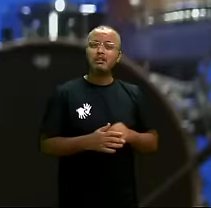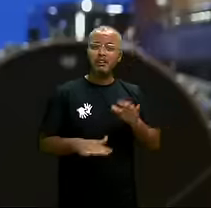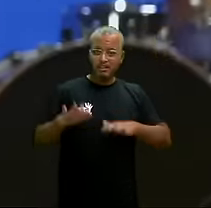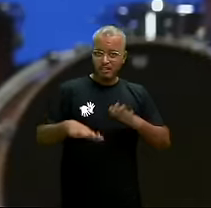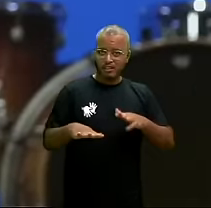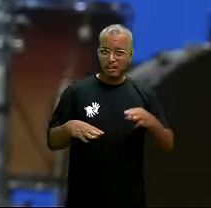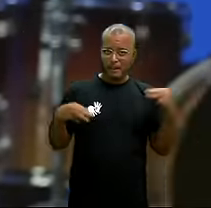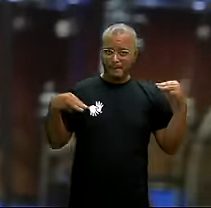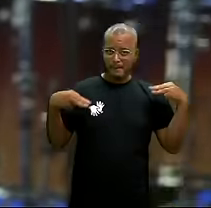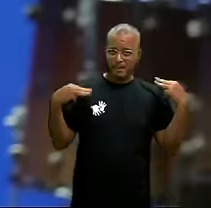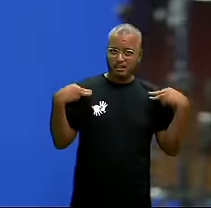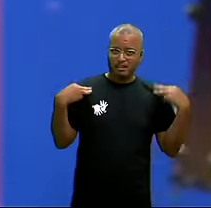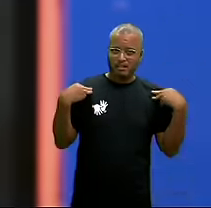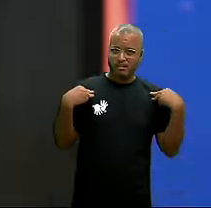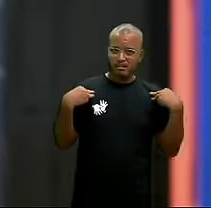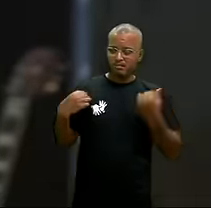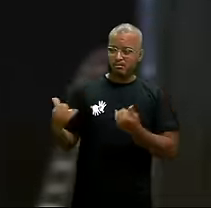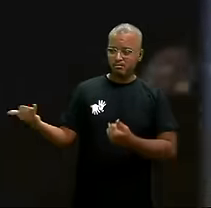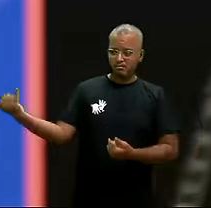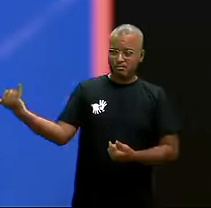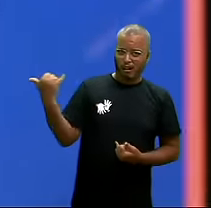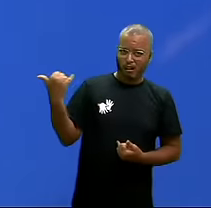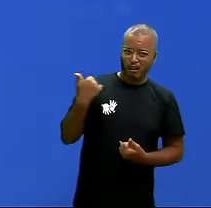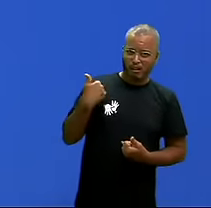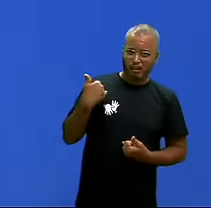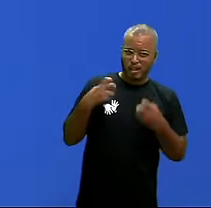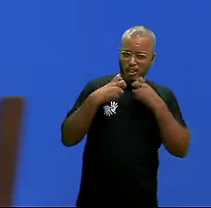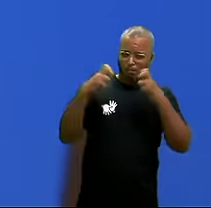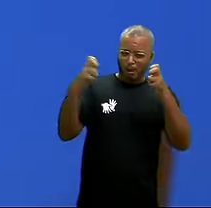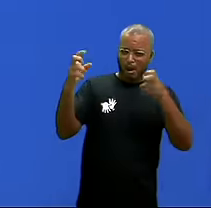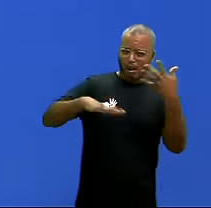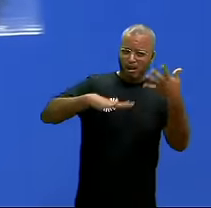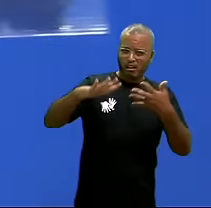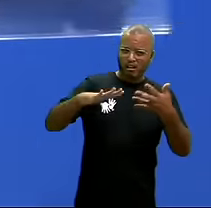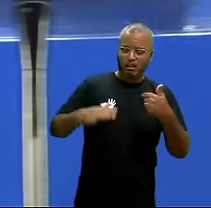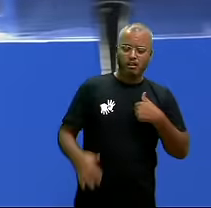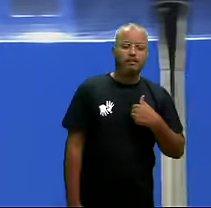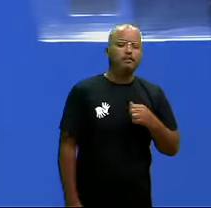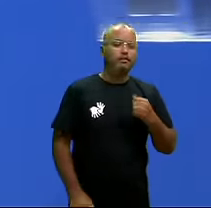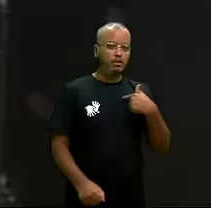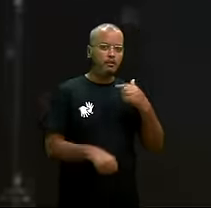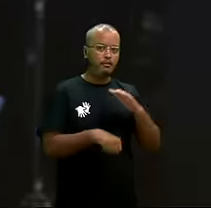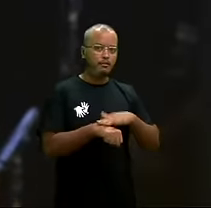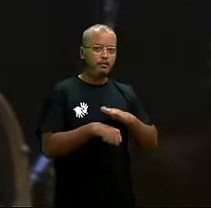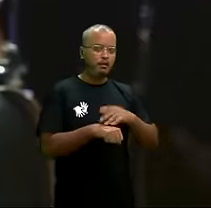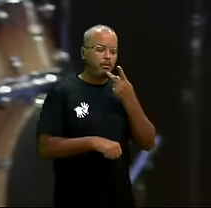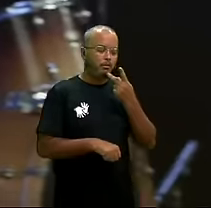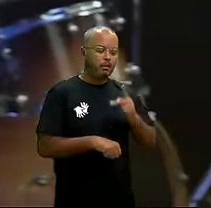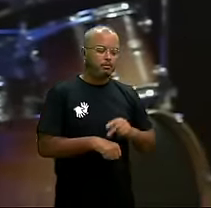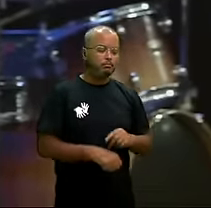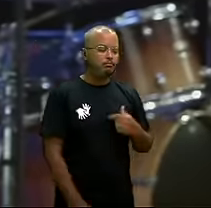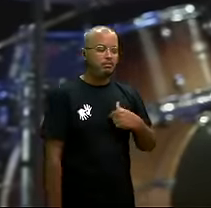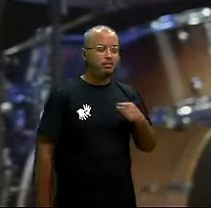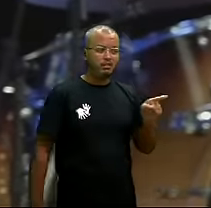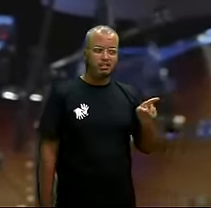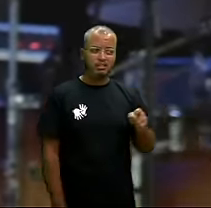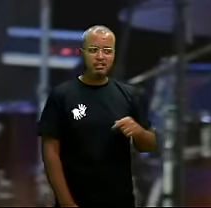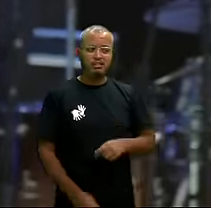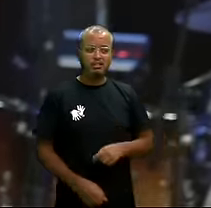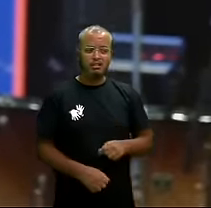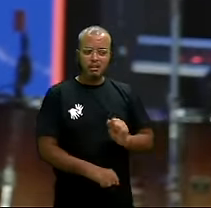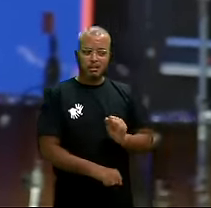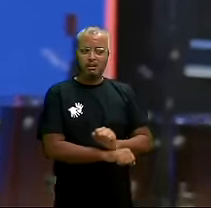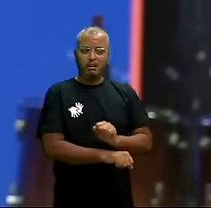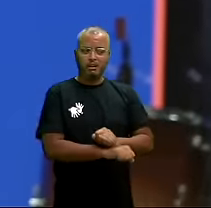ih, sai daí. Sai daí que você não dá conta, você sabe que você já perdeu a estribeira várias vezes. Eu falo comigo